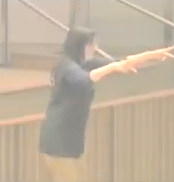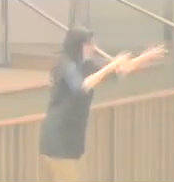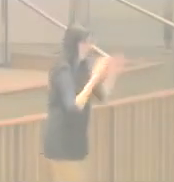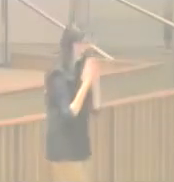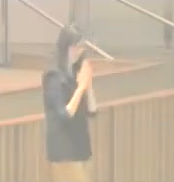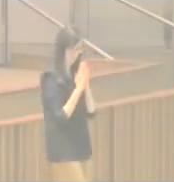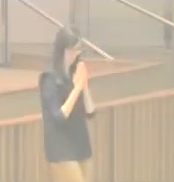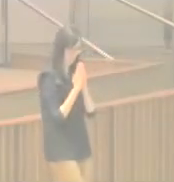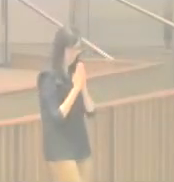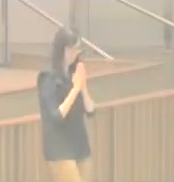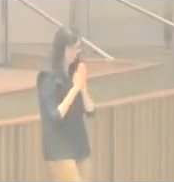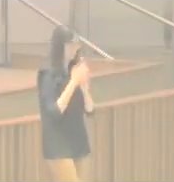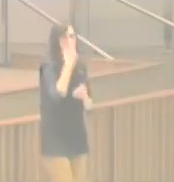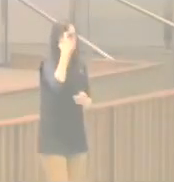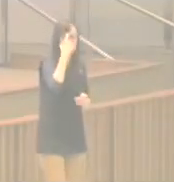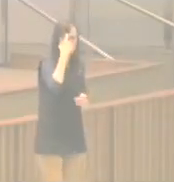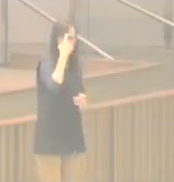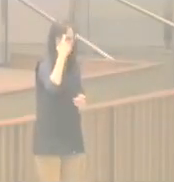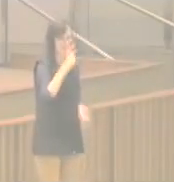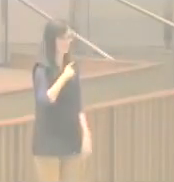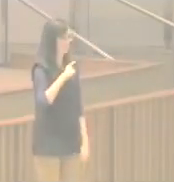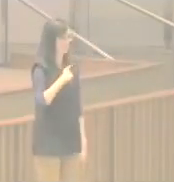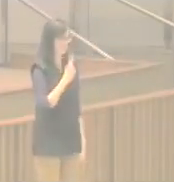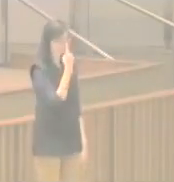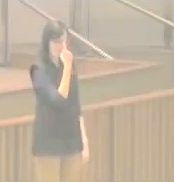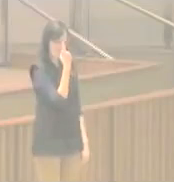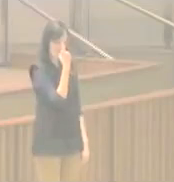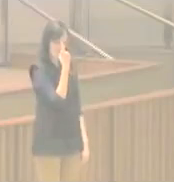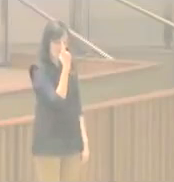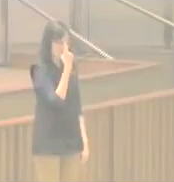Sabe qual é a coisa mais preciosa